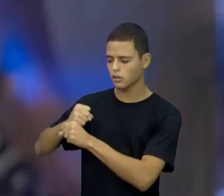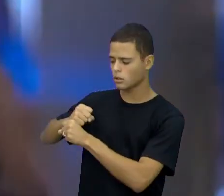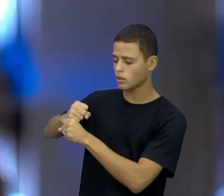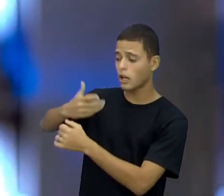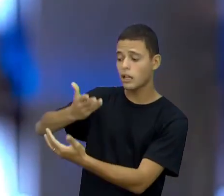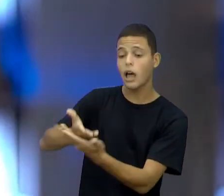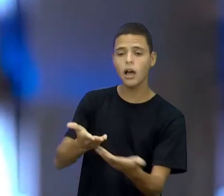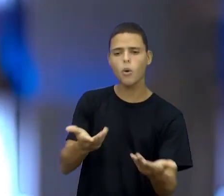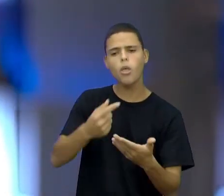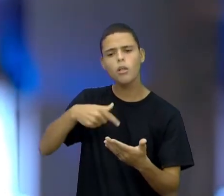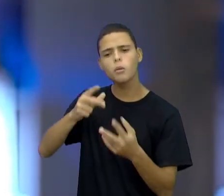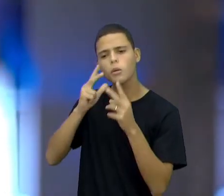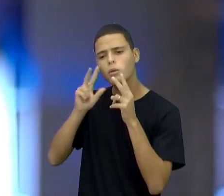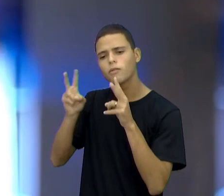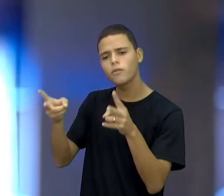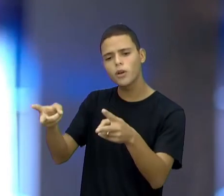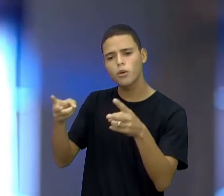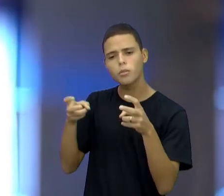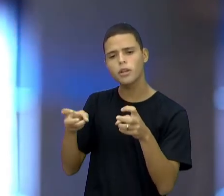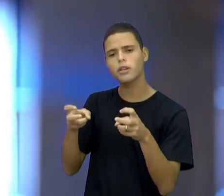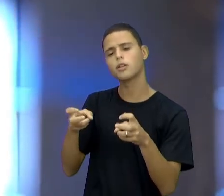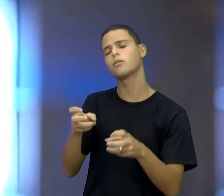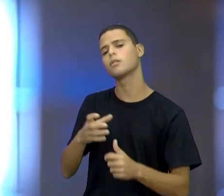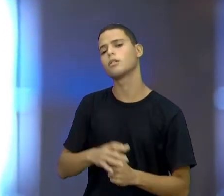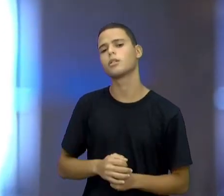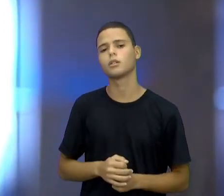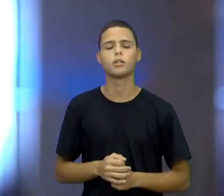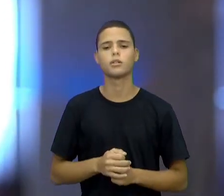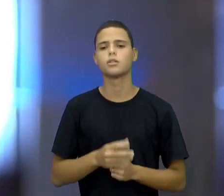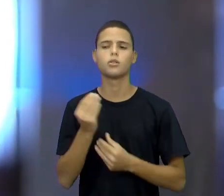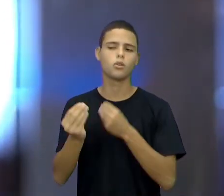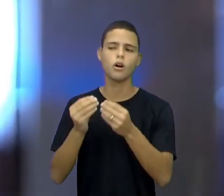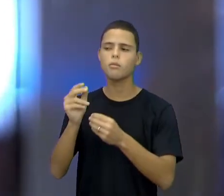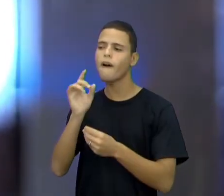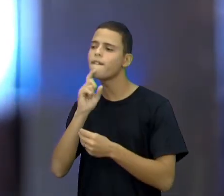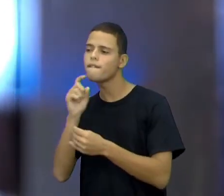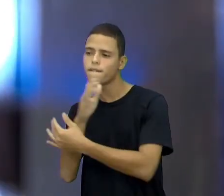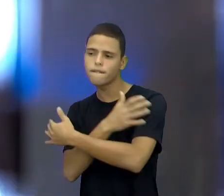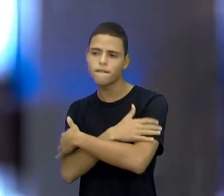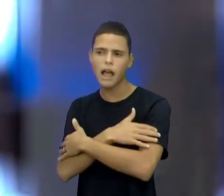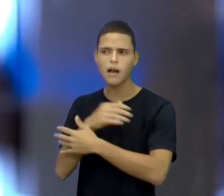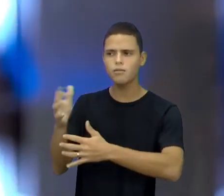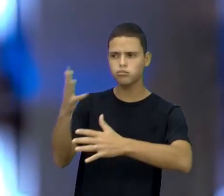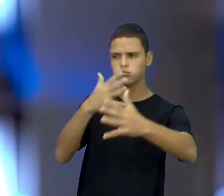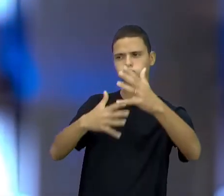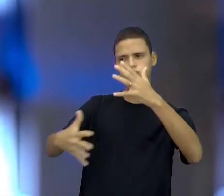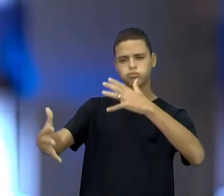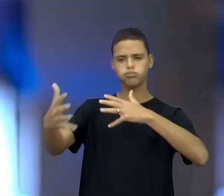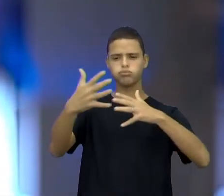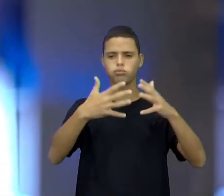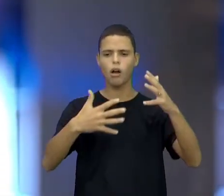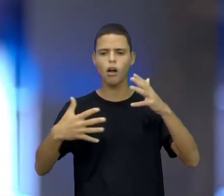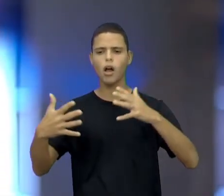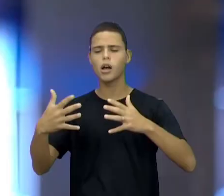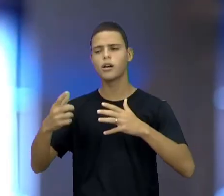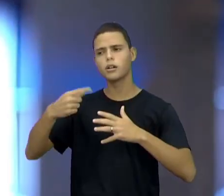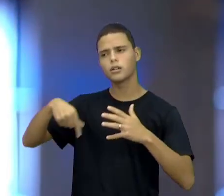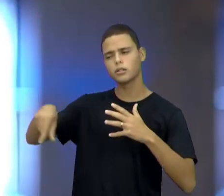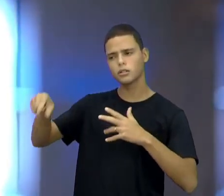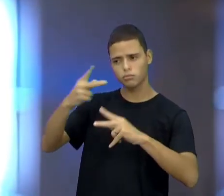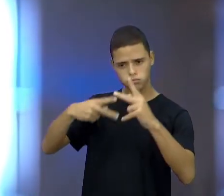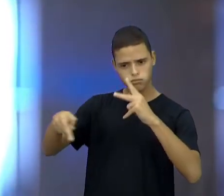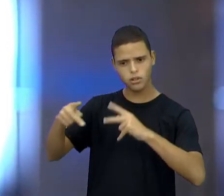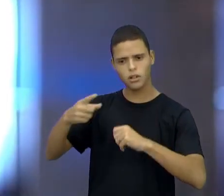anos, nós temos observado como as frentes frias são formadas, a frequência dessas frentes frias, estamos